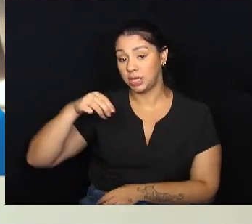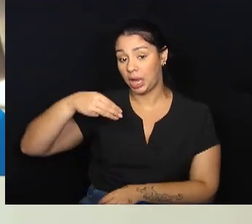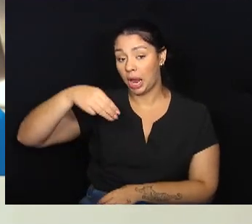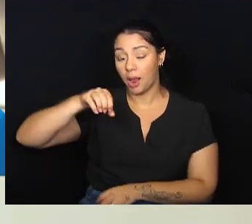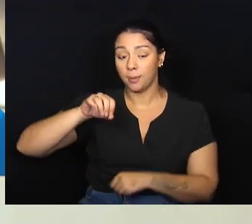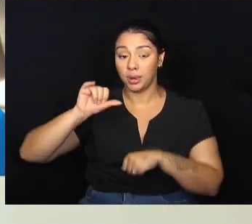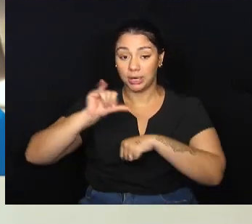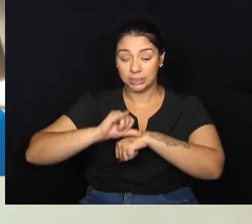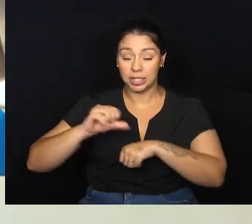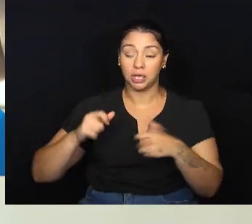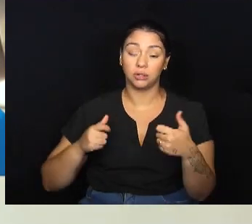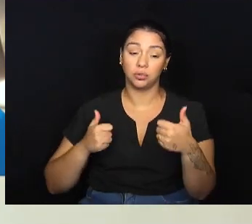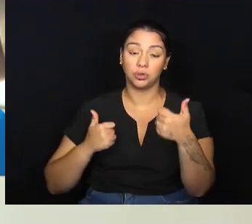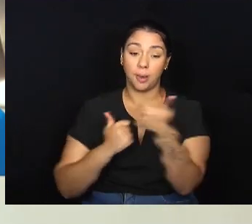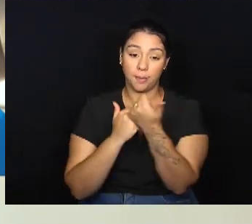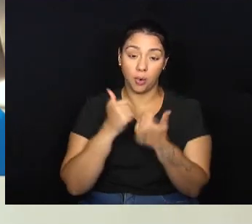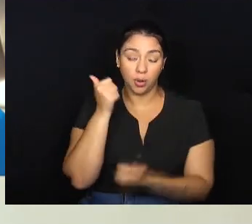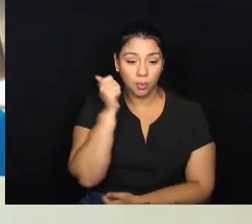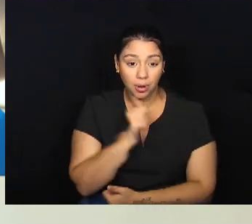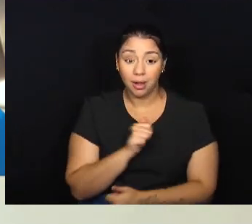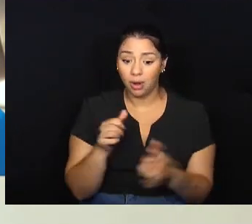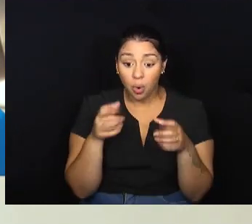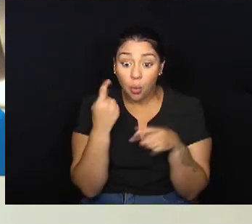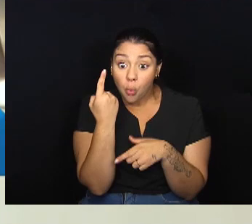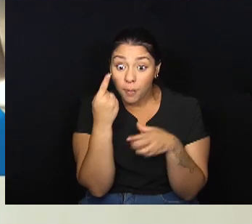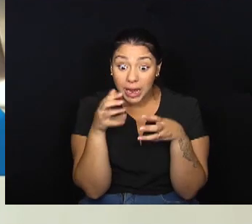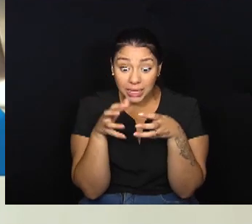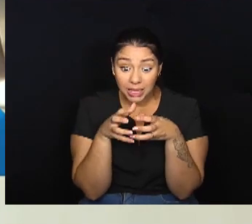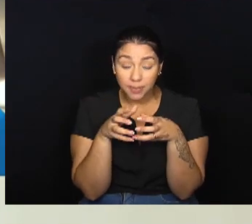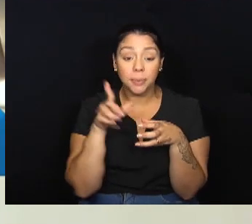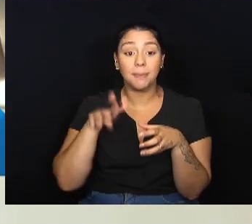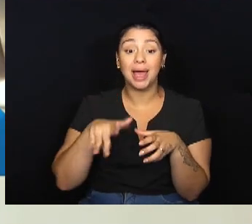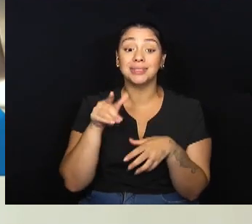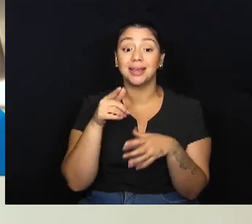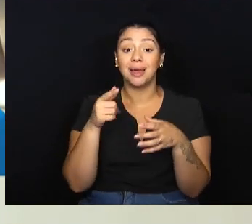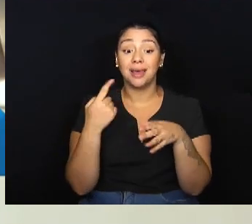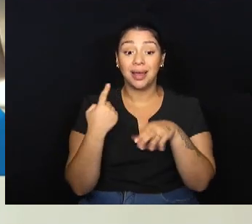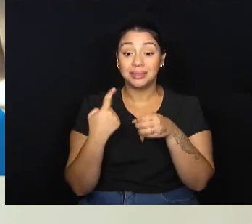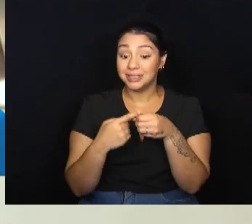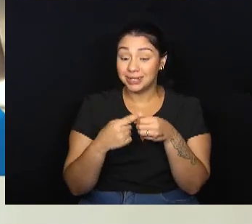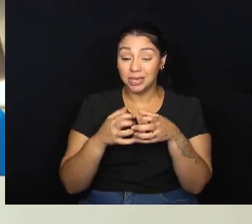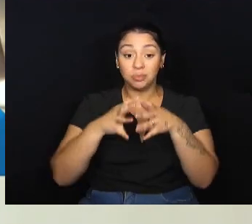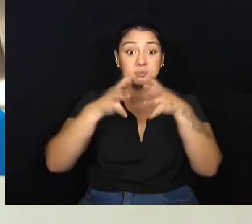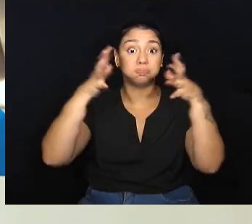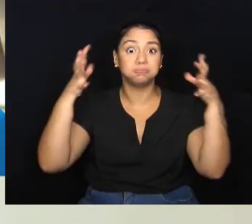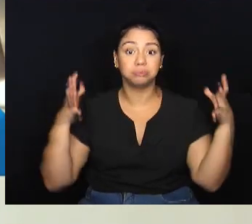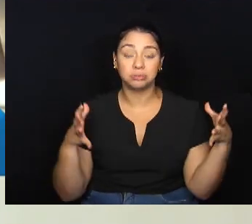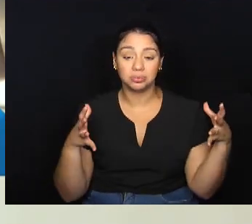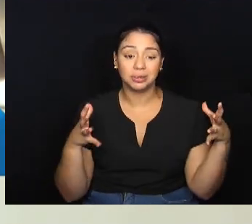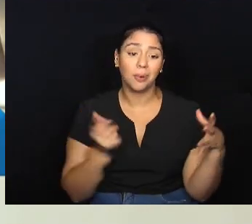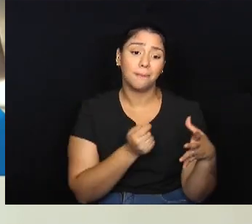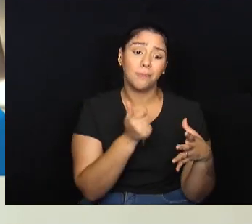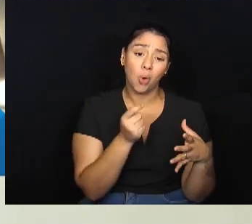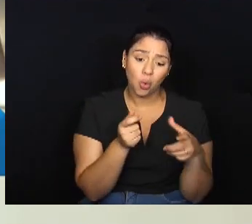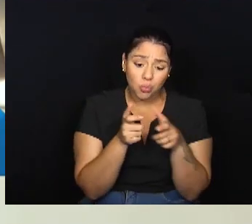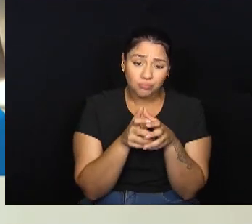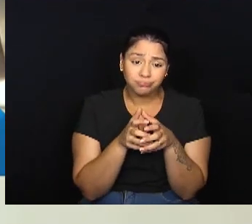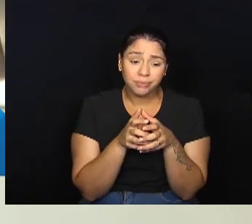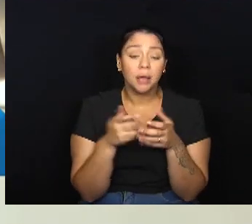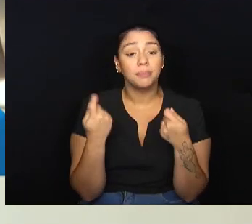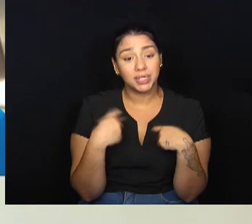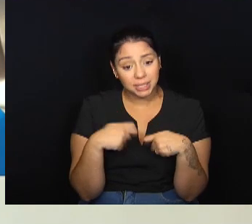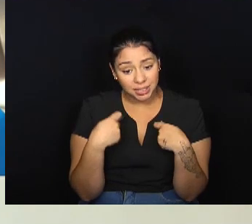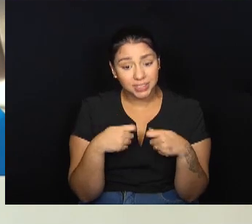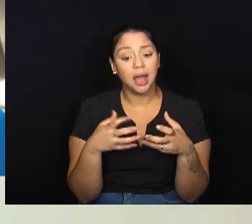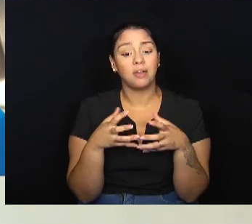de Referência e Apoio à Mulher. Uma equipe para uma cidade com mais de 1,5 milhão de habitantes é muito pouco. A gente precisa